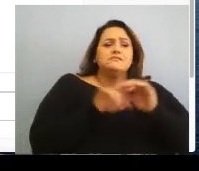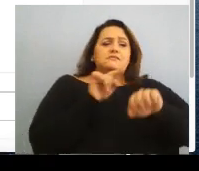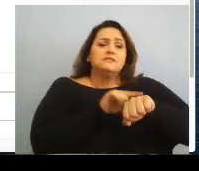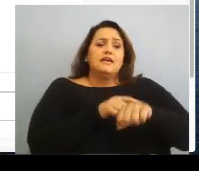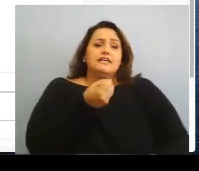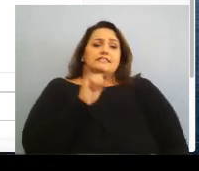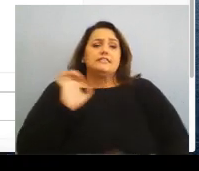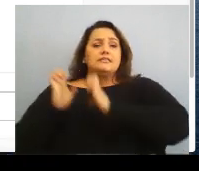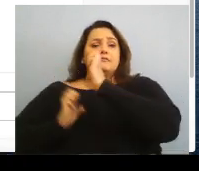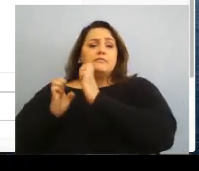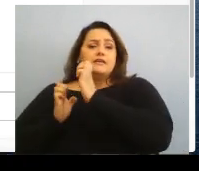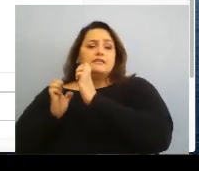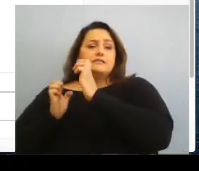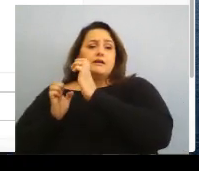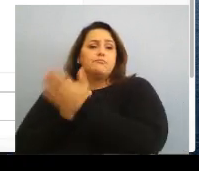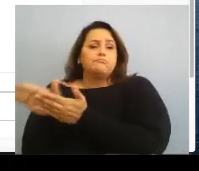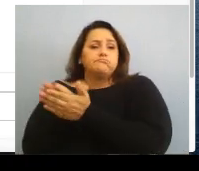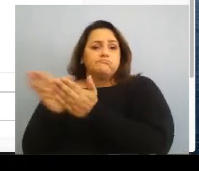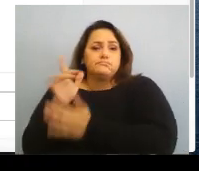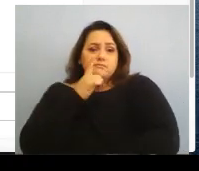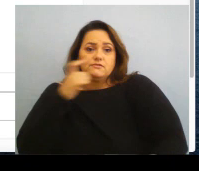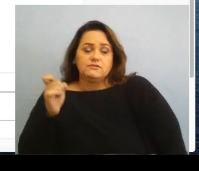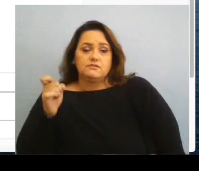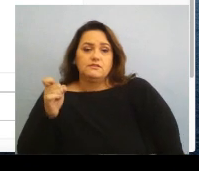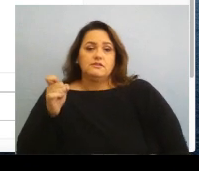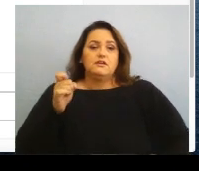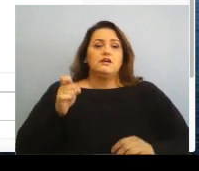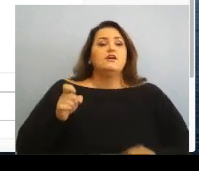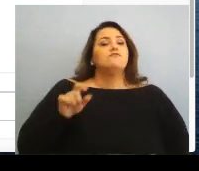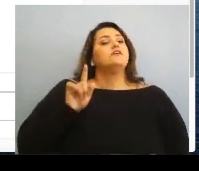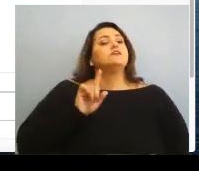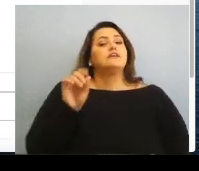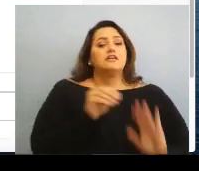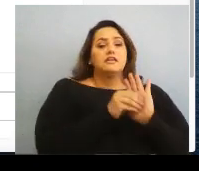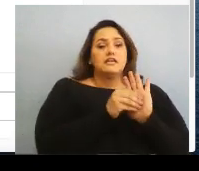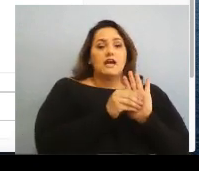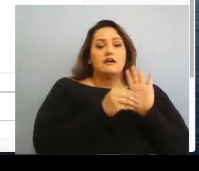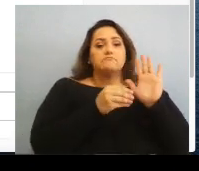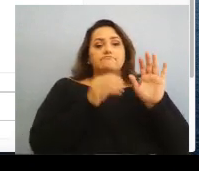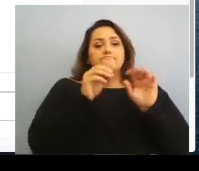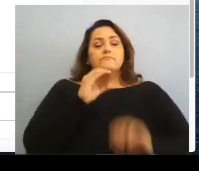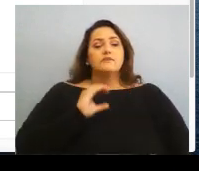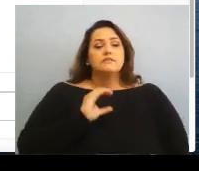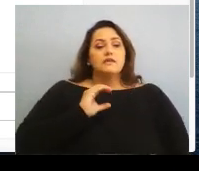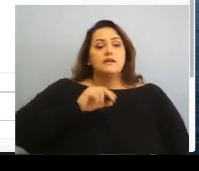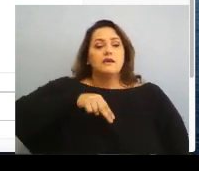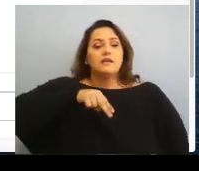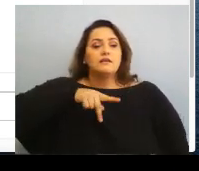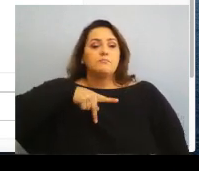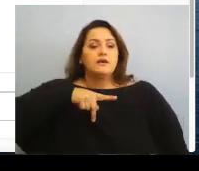o gerador, você vai clicar em gerador e vai fazer o preenchimento da tela, como está indicado aqui, colocando o seu